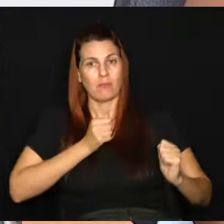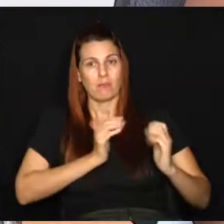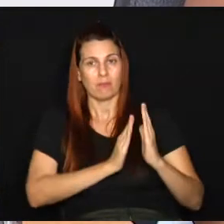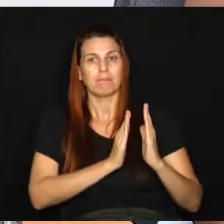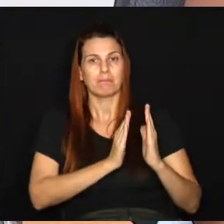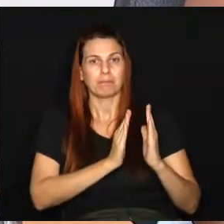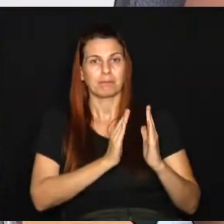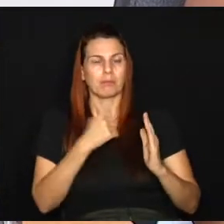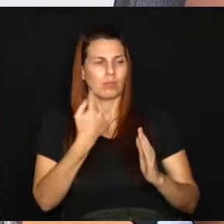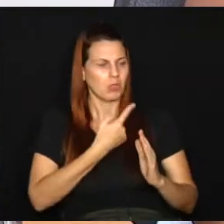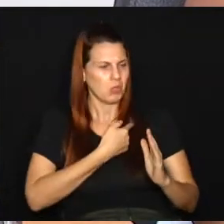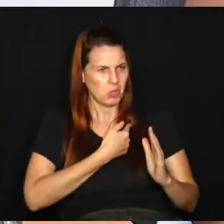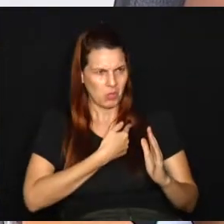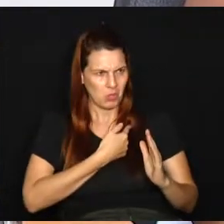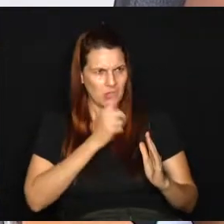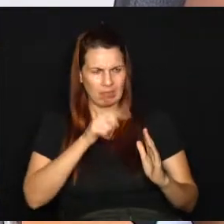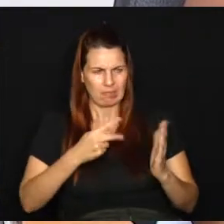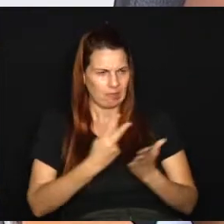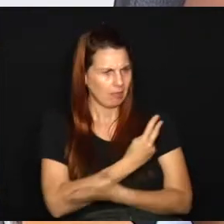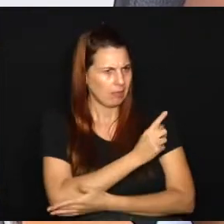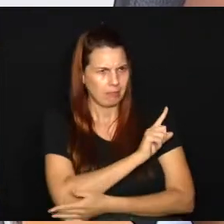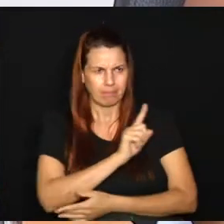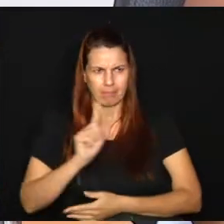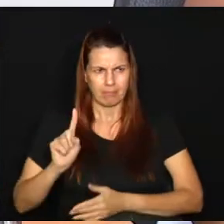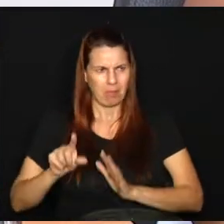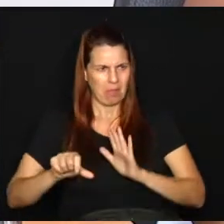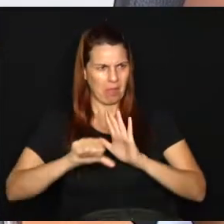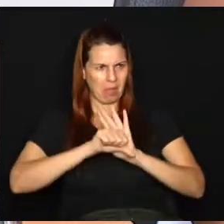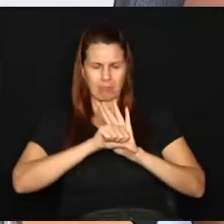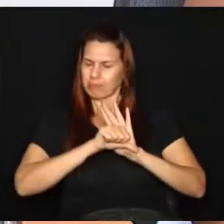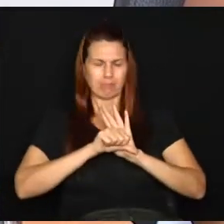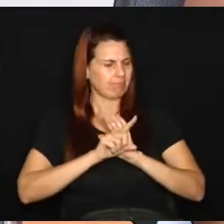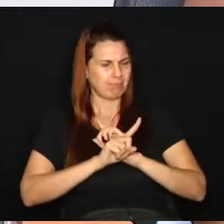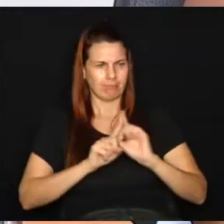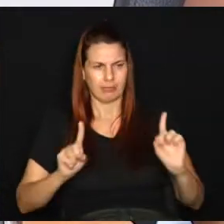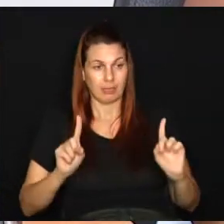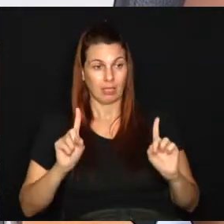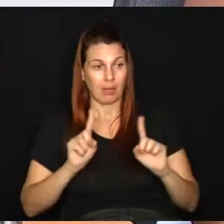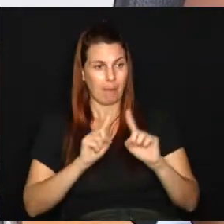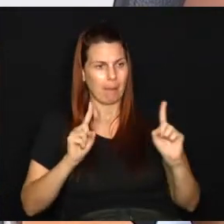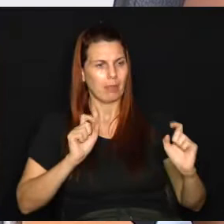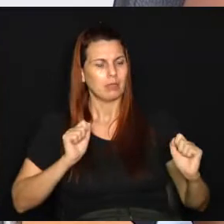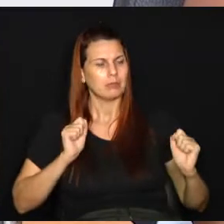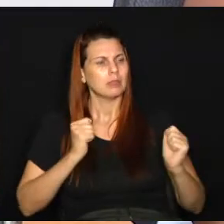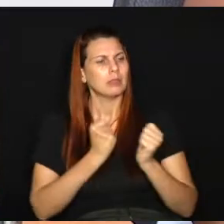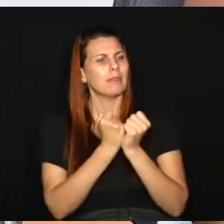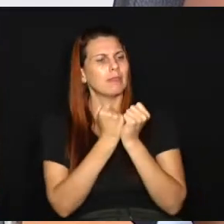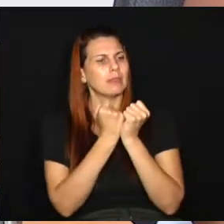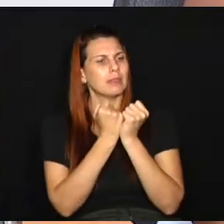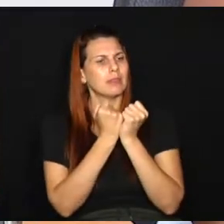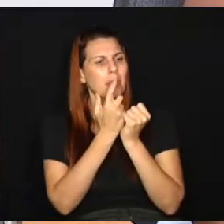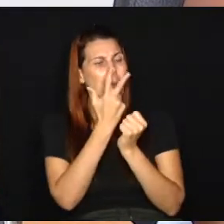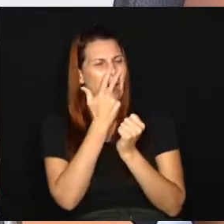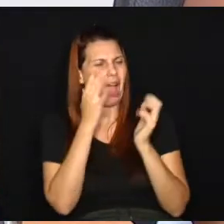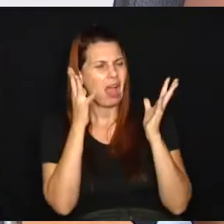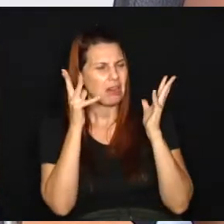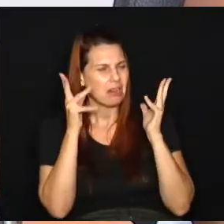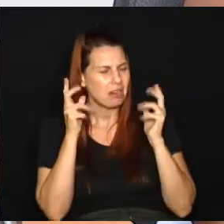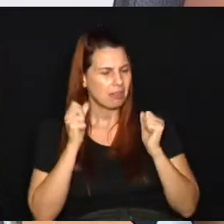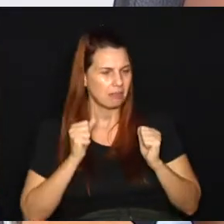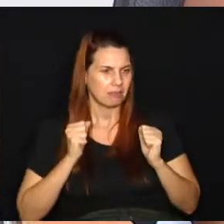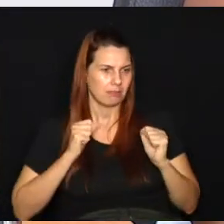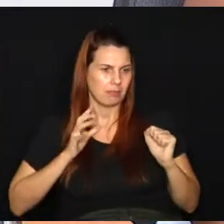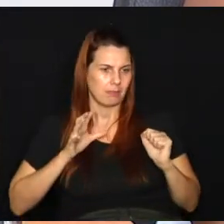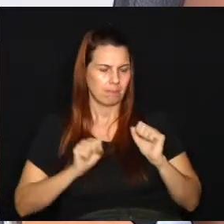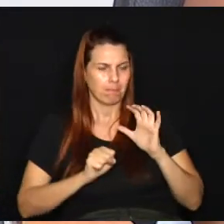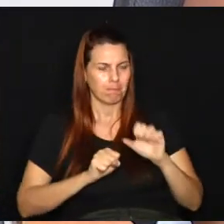Não somos bandidos, não somos nada de errado, mas para nos defender, nós viramos um leão. Nós somos bichos para defender umas